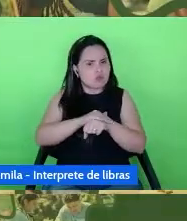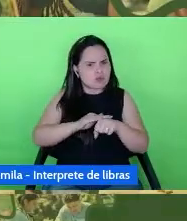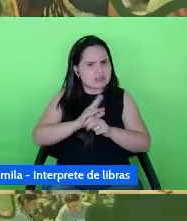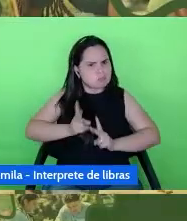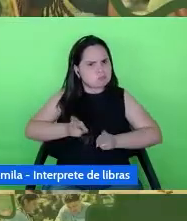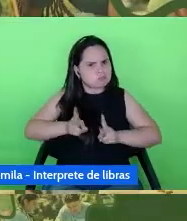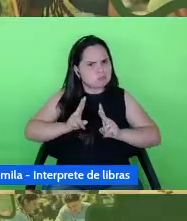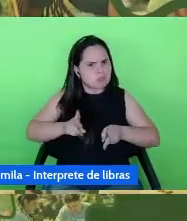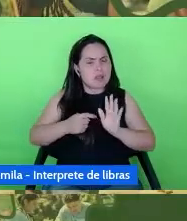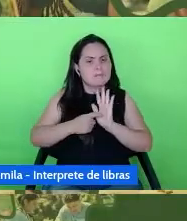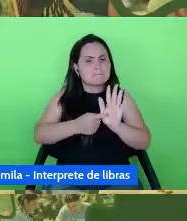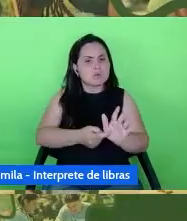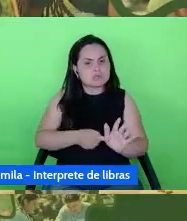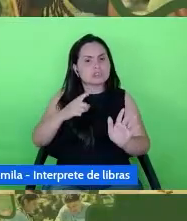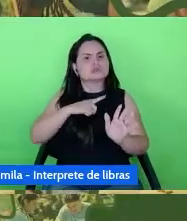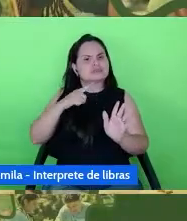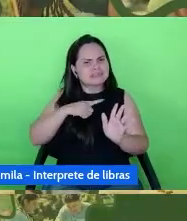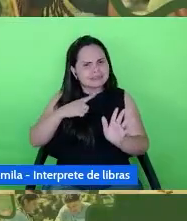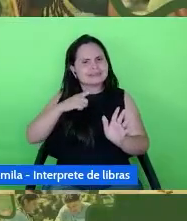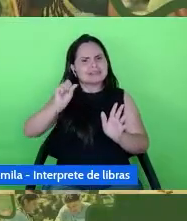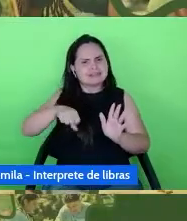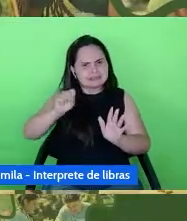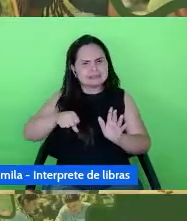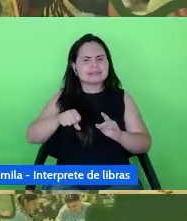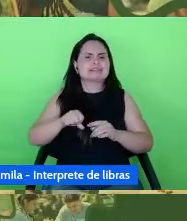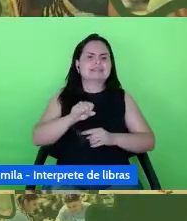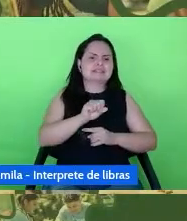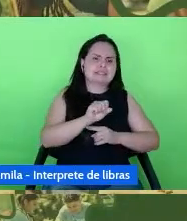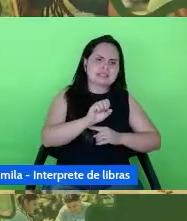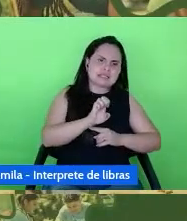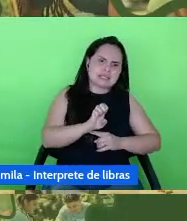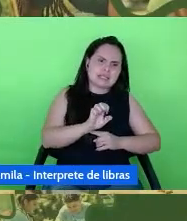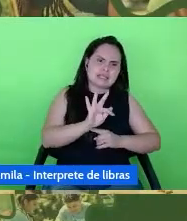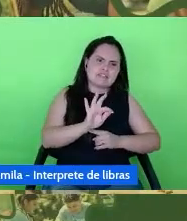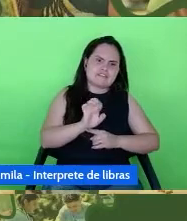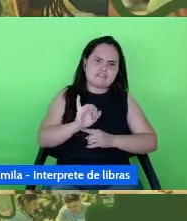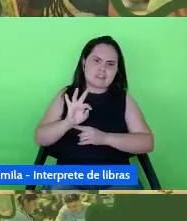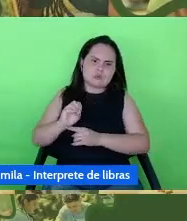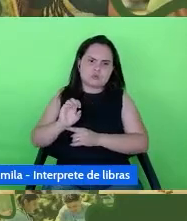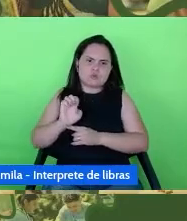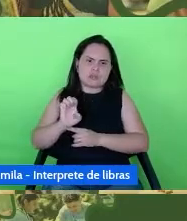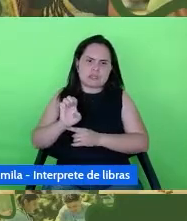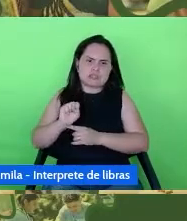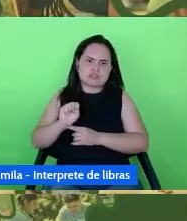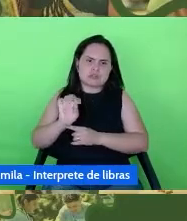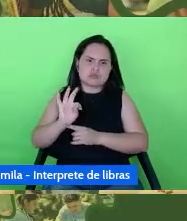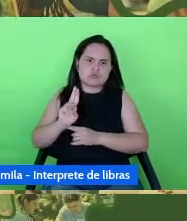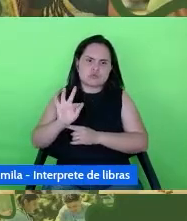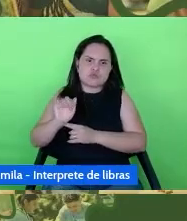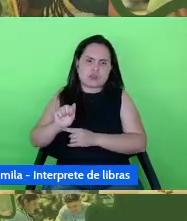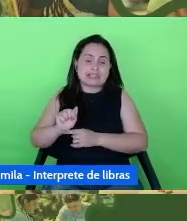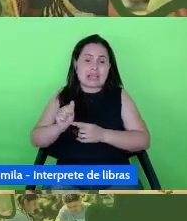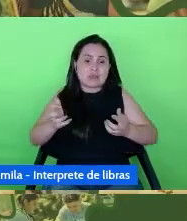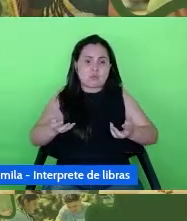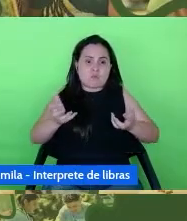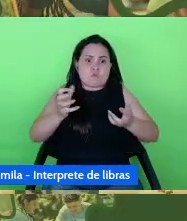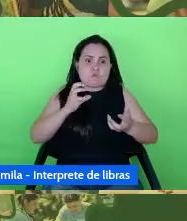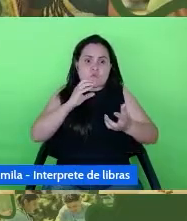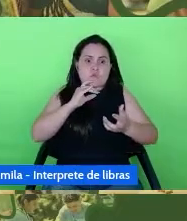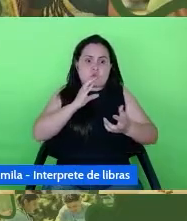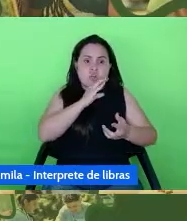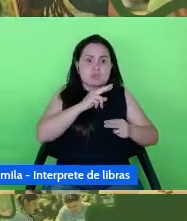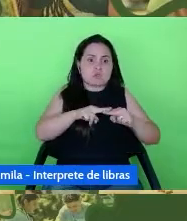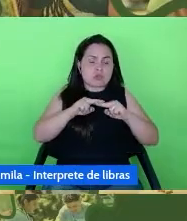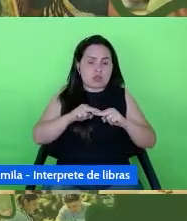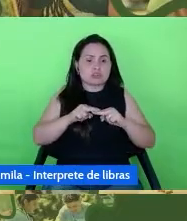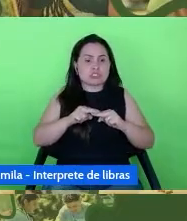que efetivamente existe efeito estufa e que o planeta está sendo aquecido não só por causas naturais, mas pela atividade humana,